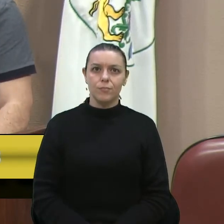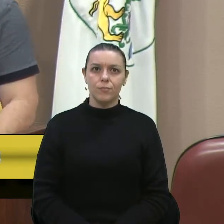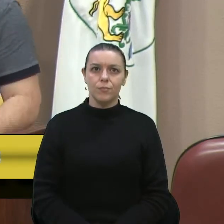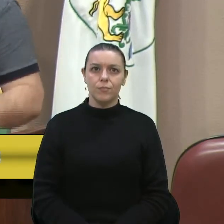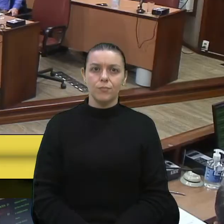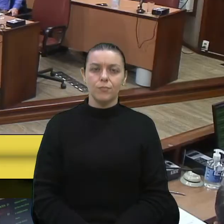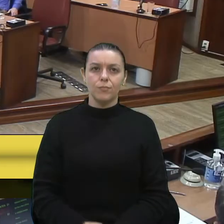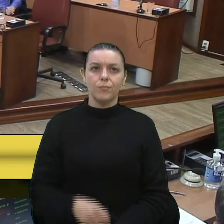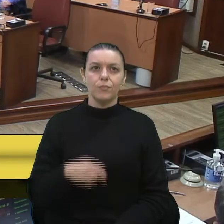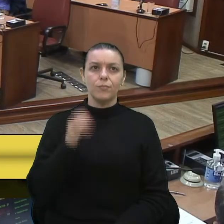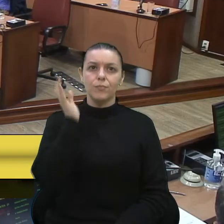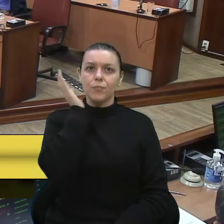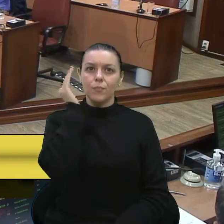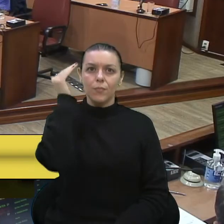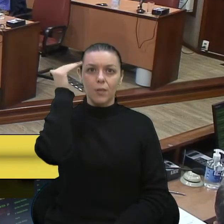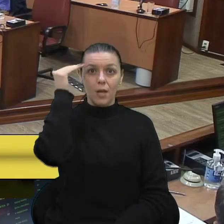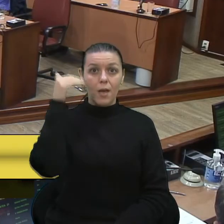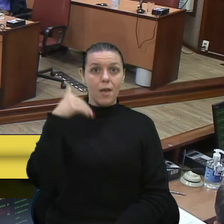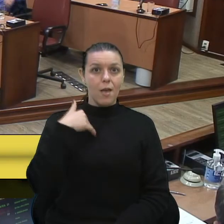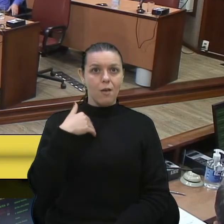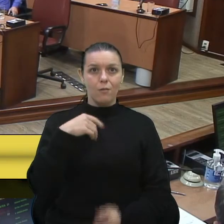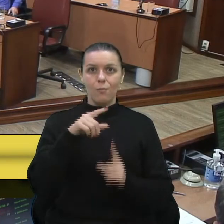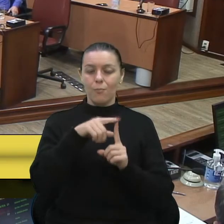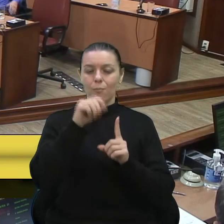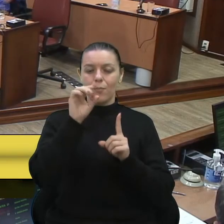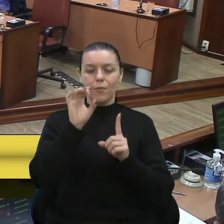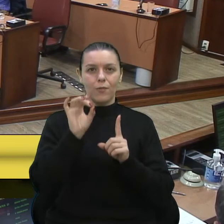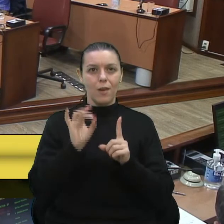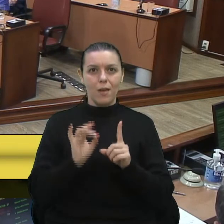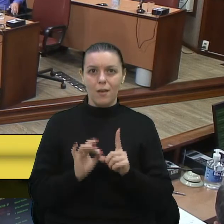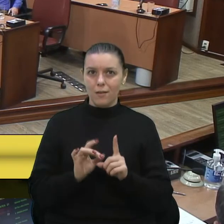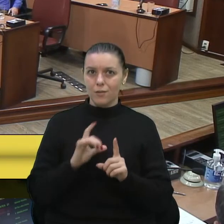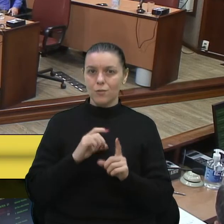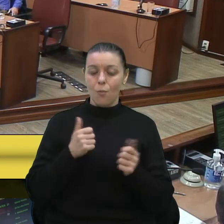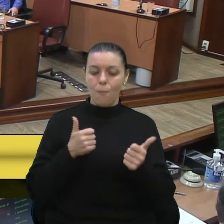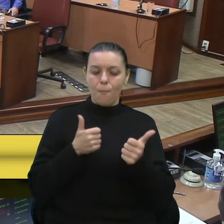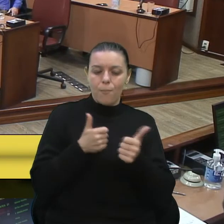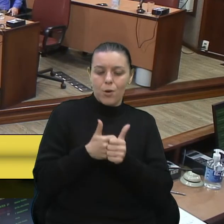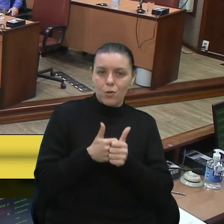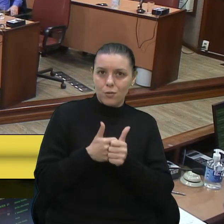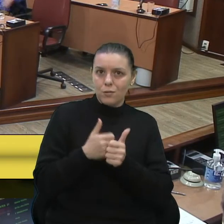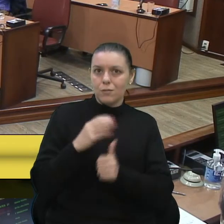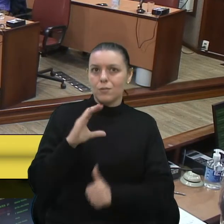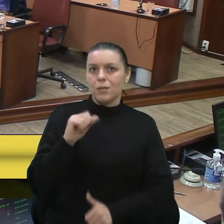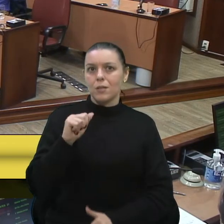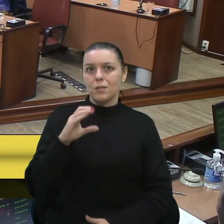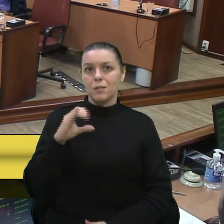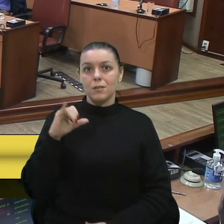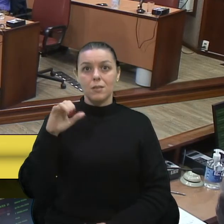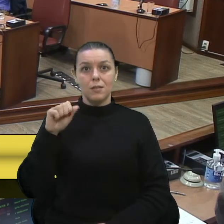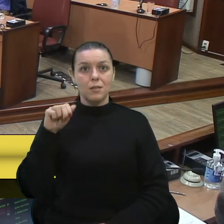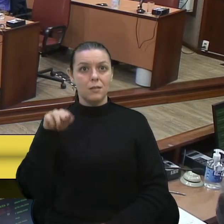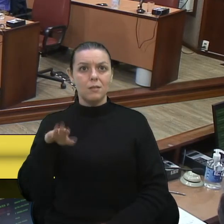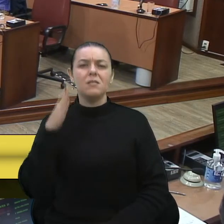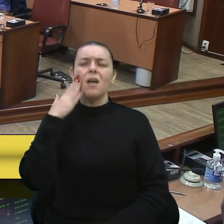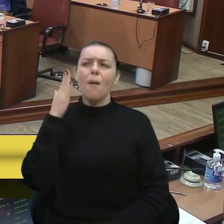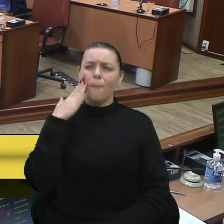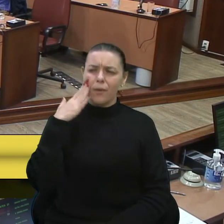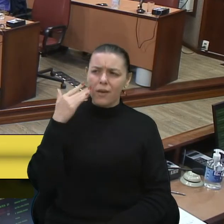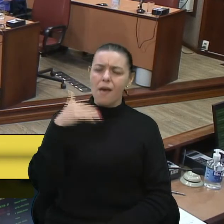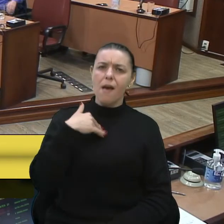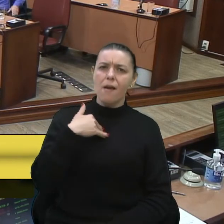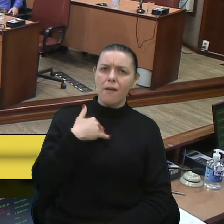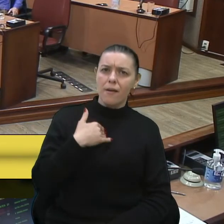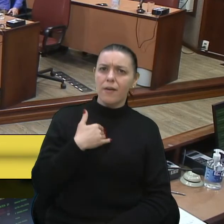Vereador Felipe, eu não tive o privilégio de estar muito próximo do Cancian. Ele sabia quem eu era, a gente